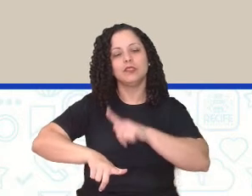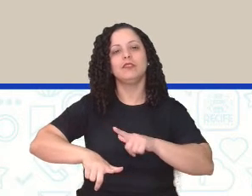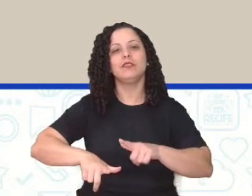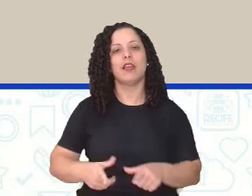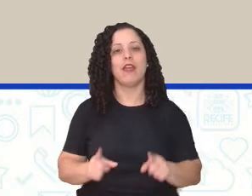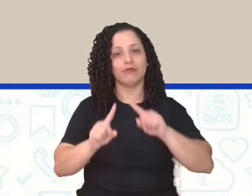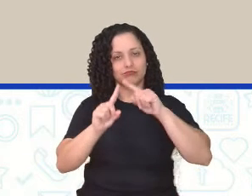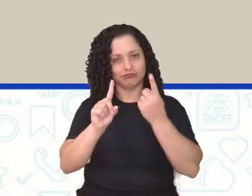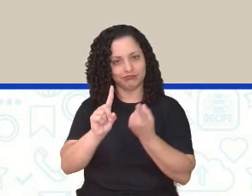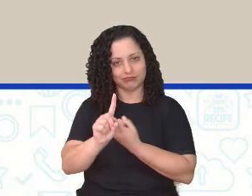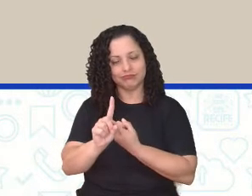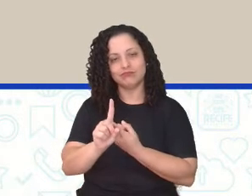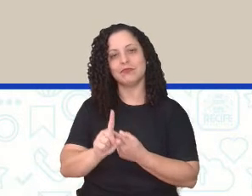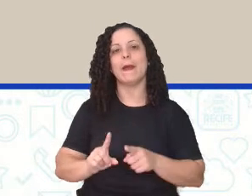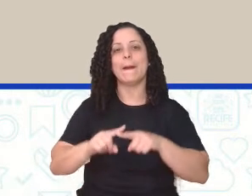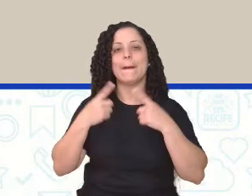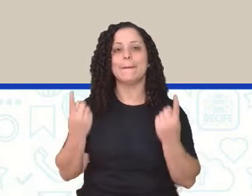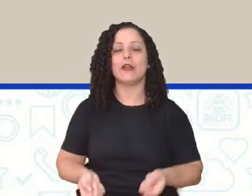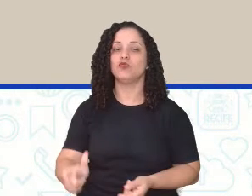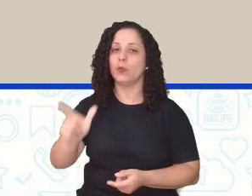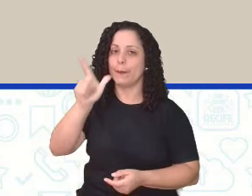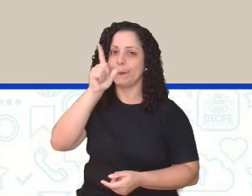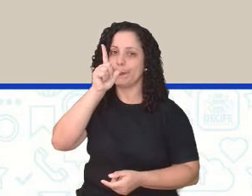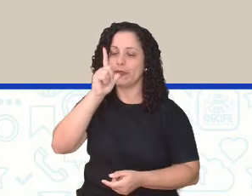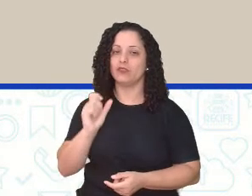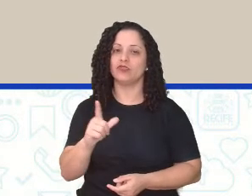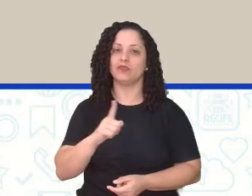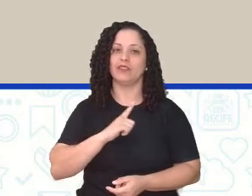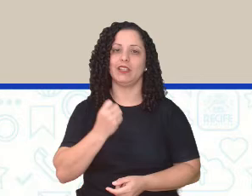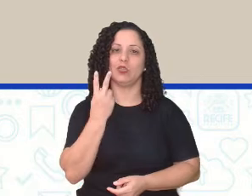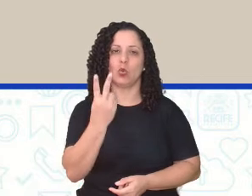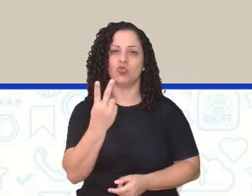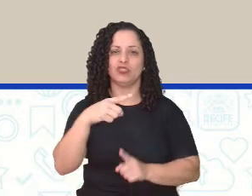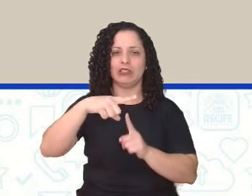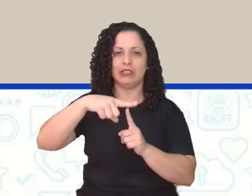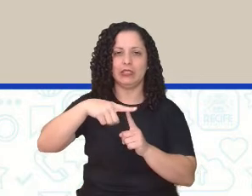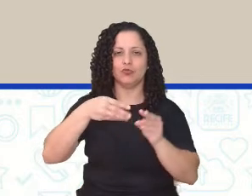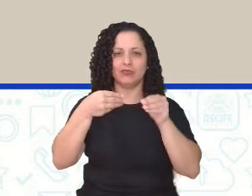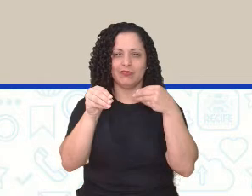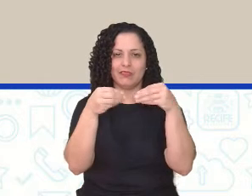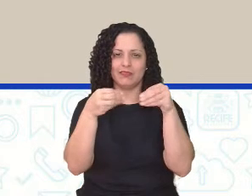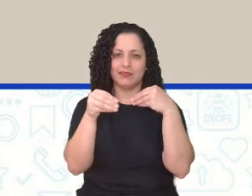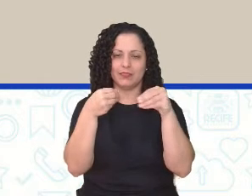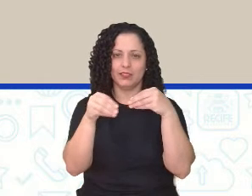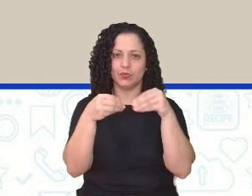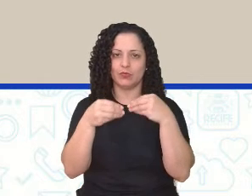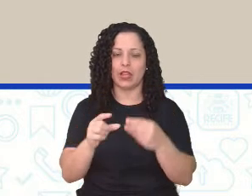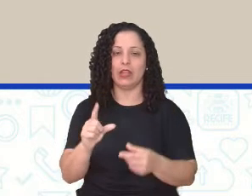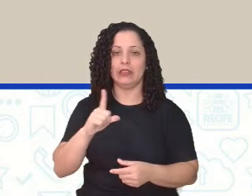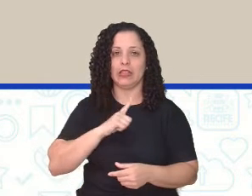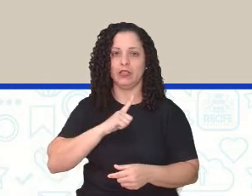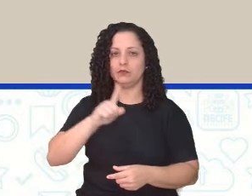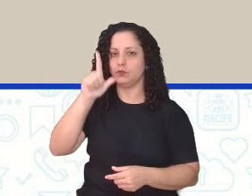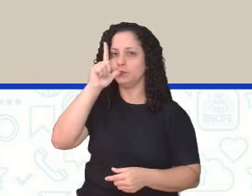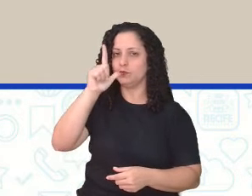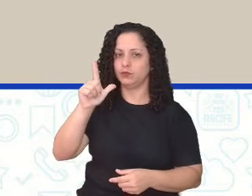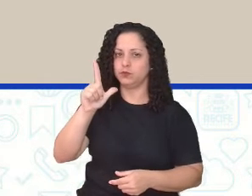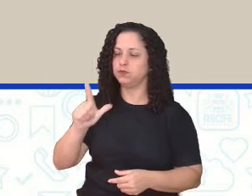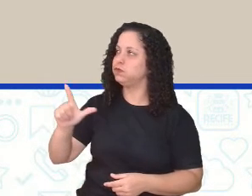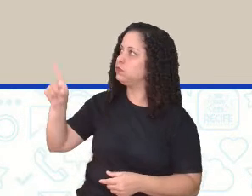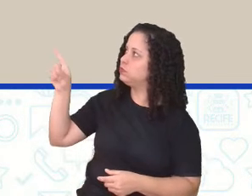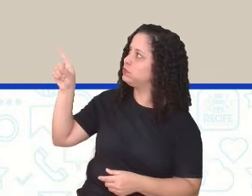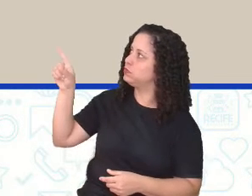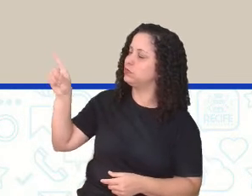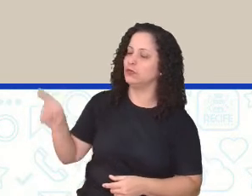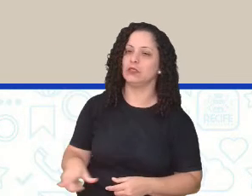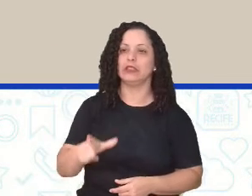Mas o pênis, ele possui 2 tipos de tecidos, né? O cavernoso e o esponjoso aí. Observem aí na imagem